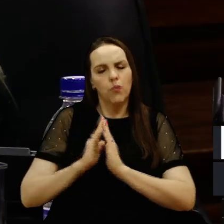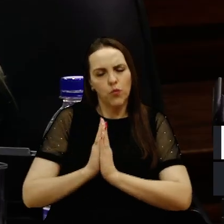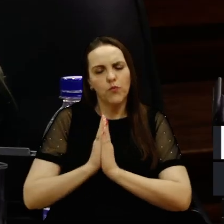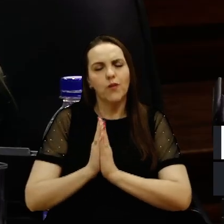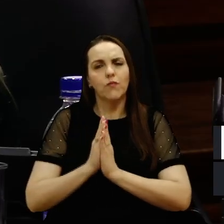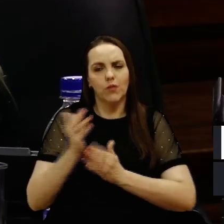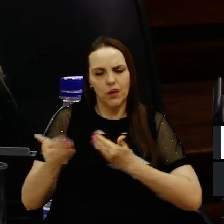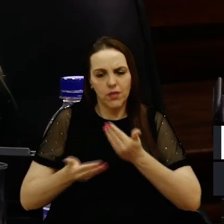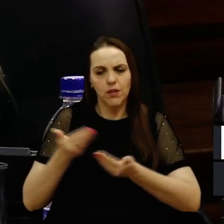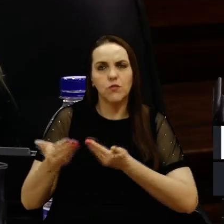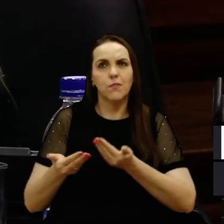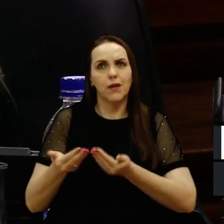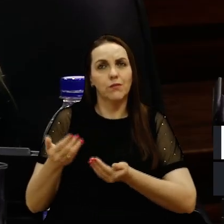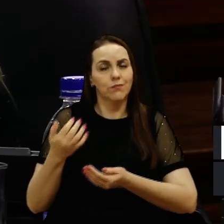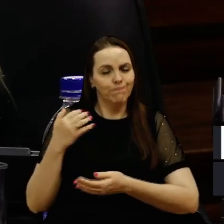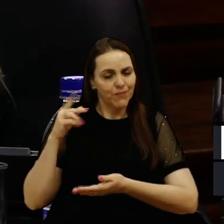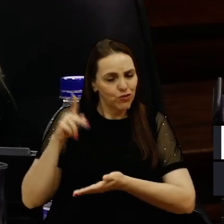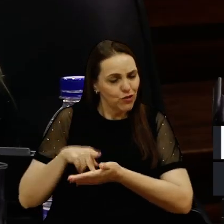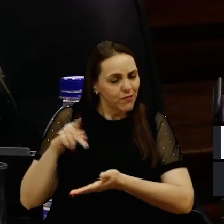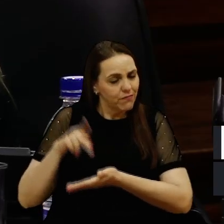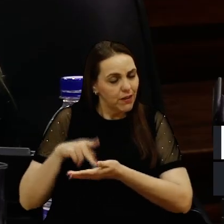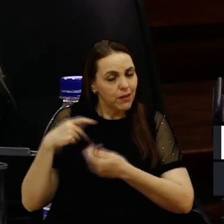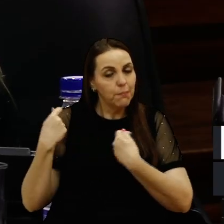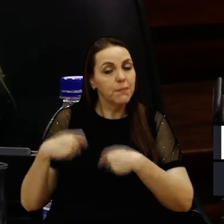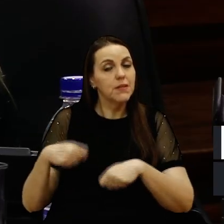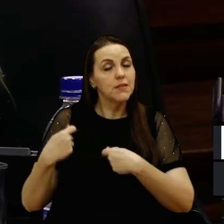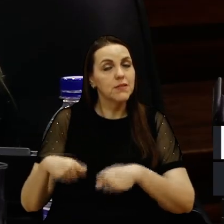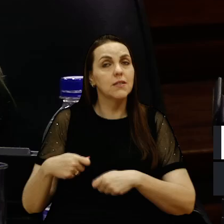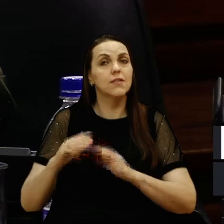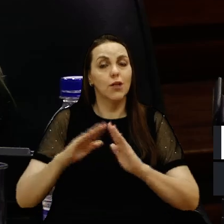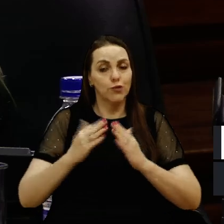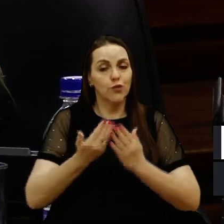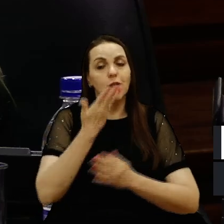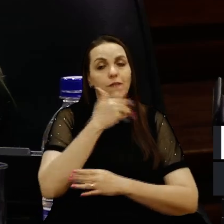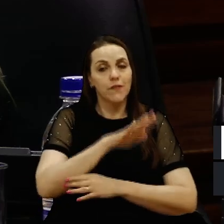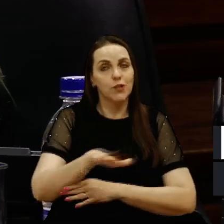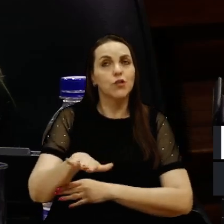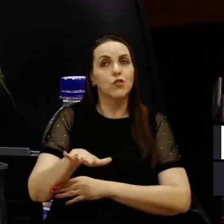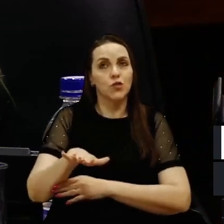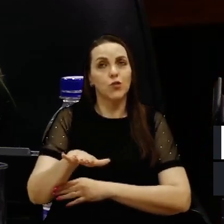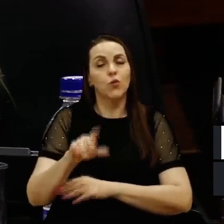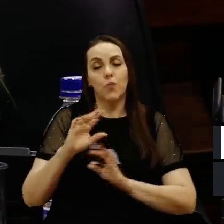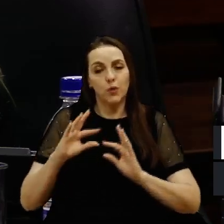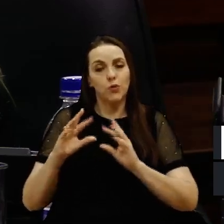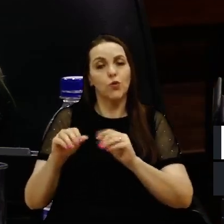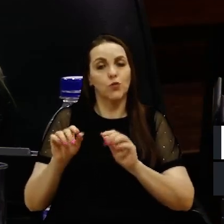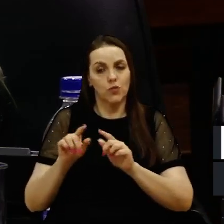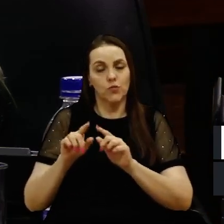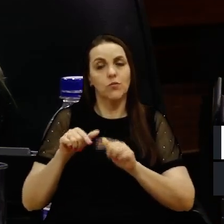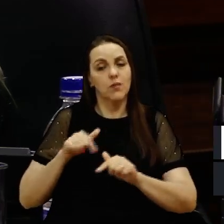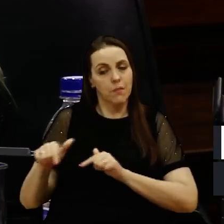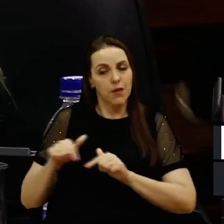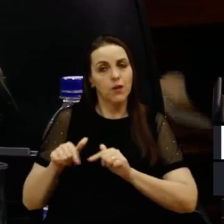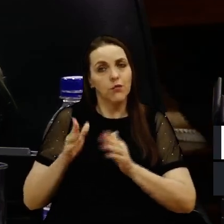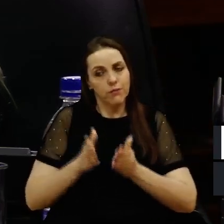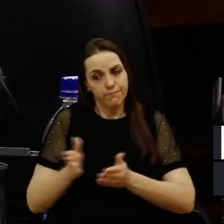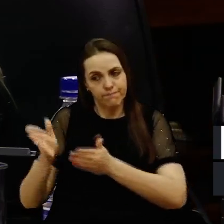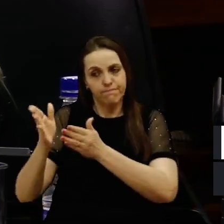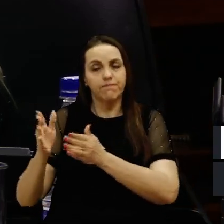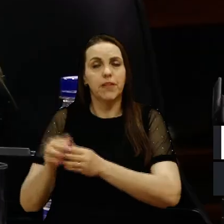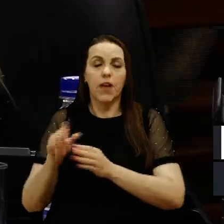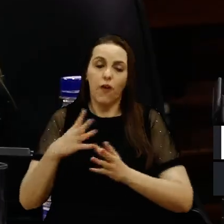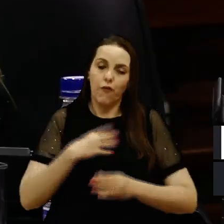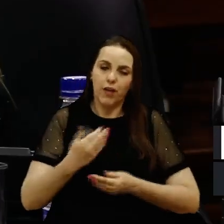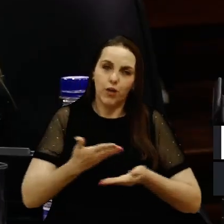onde a gente realmente pediu, porque realmente precisa de escolas infantis para os trabalhadores poder ir trabalhar e deixar seus filhos